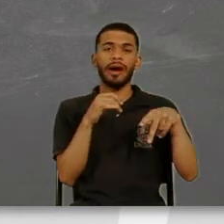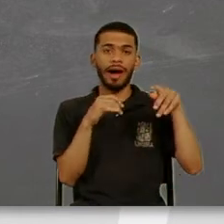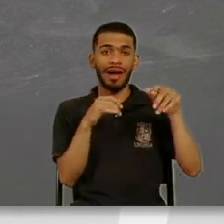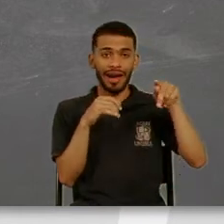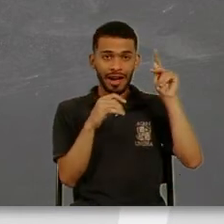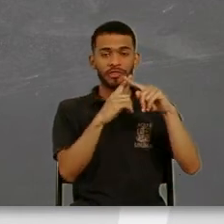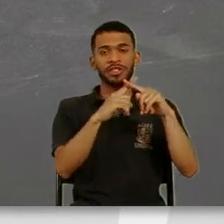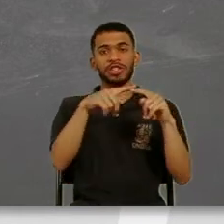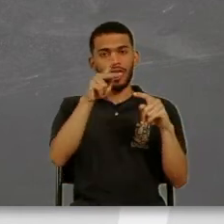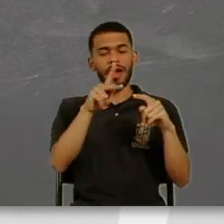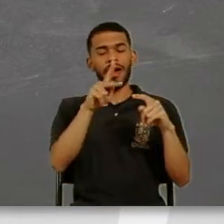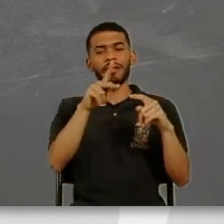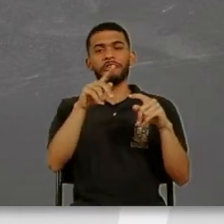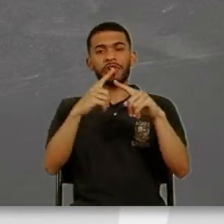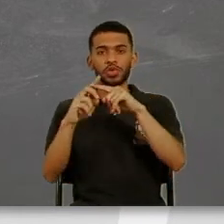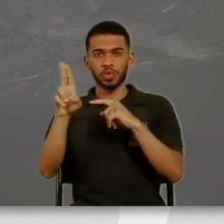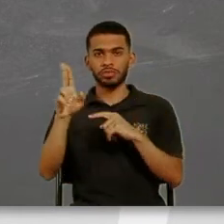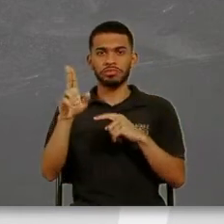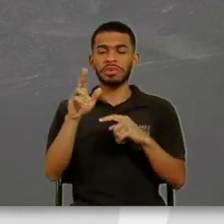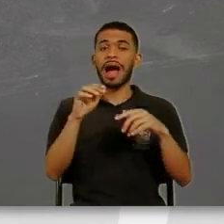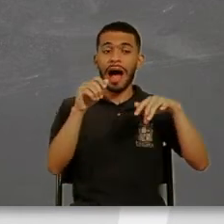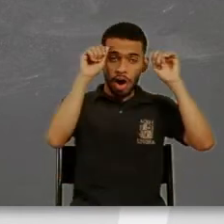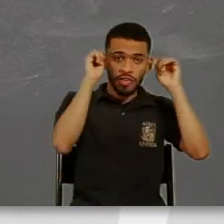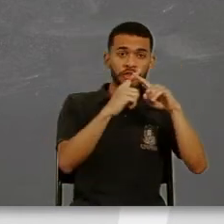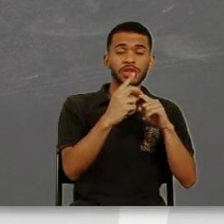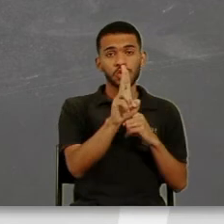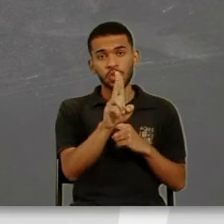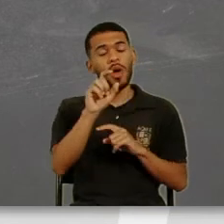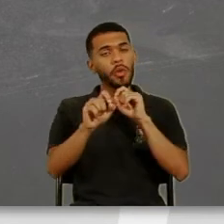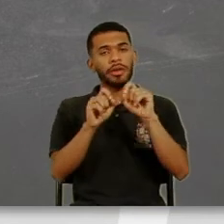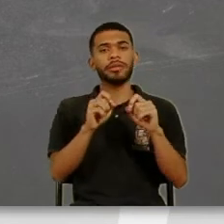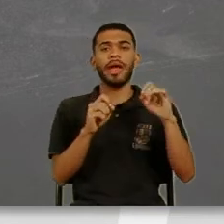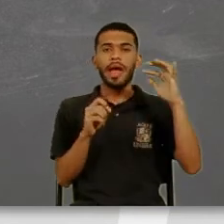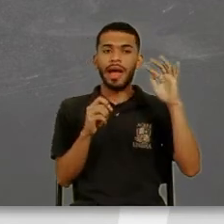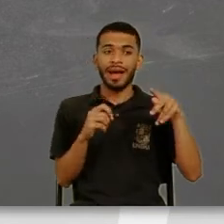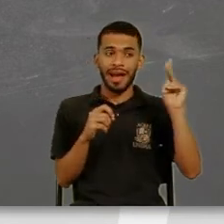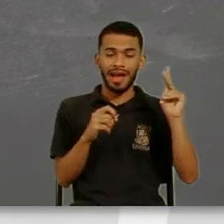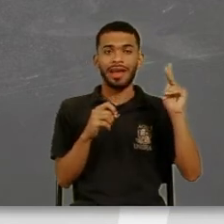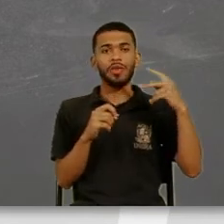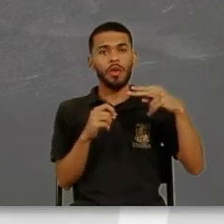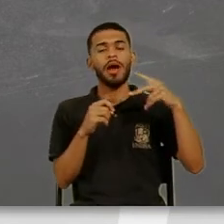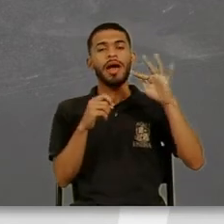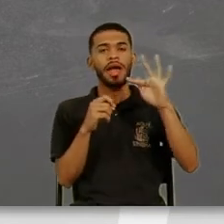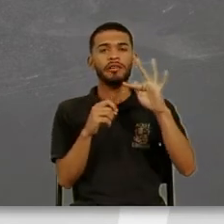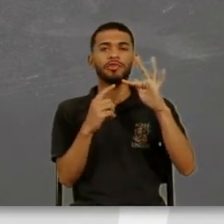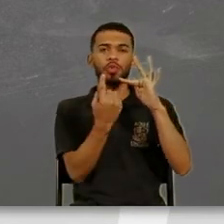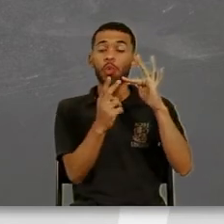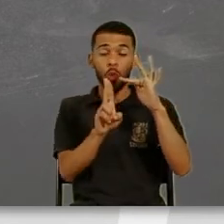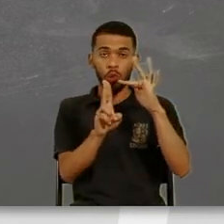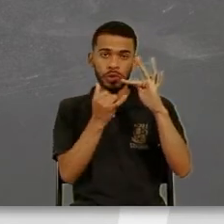Alfa vezes U é F de U, ou seja, K de F de f de u.